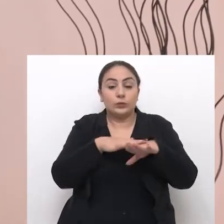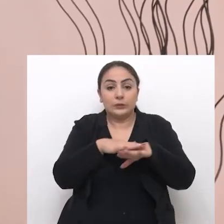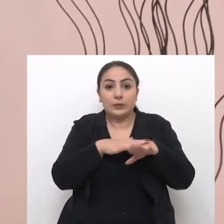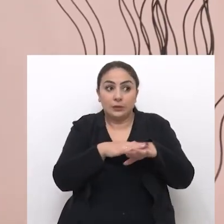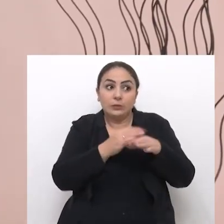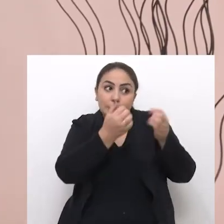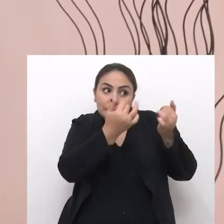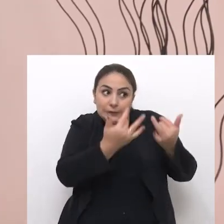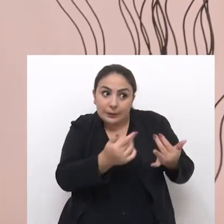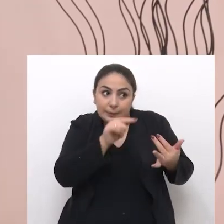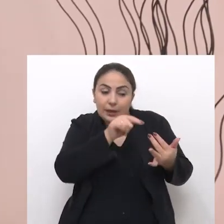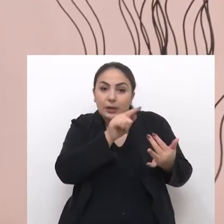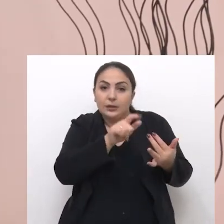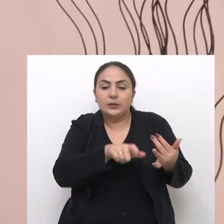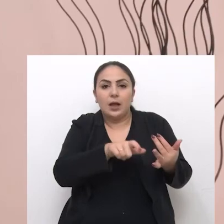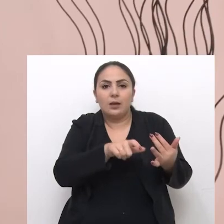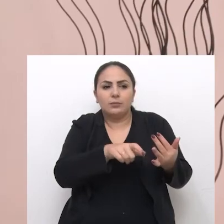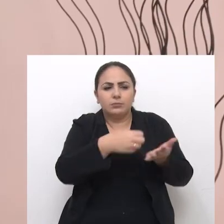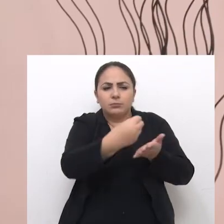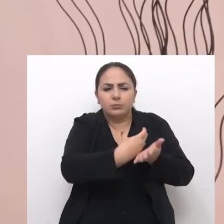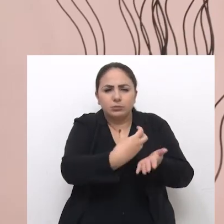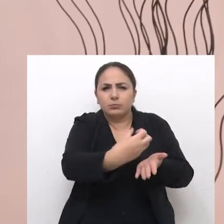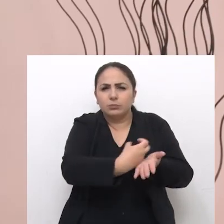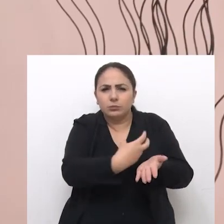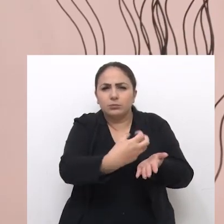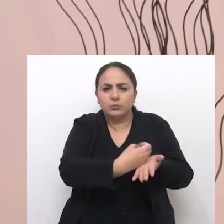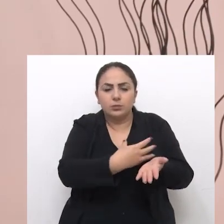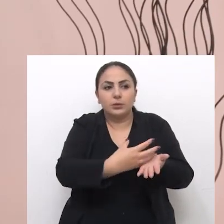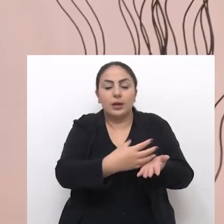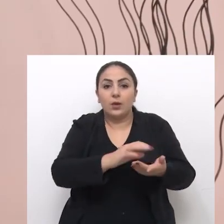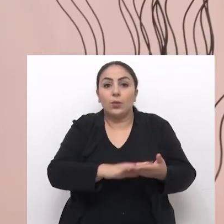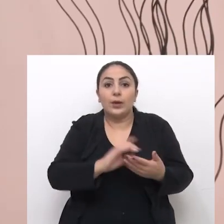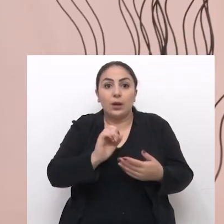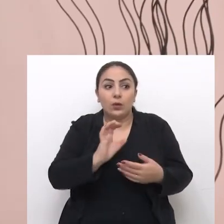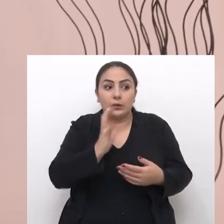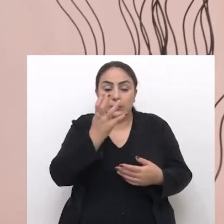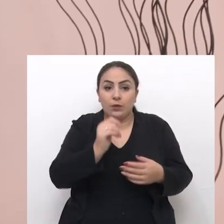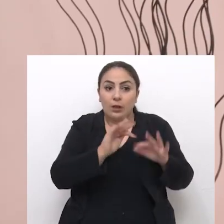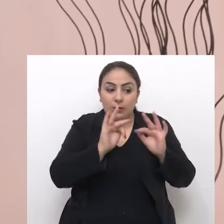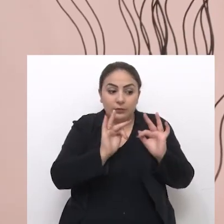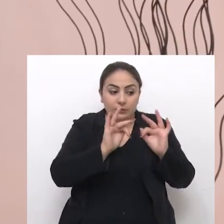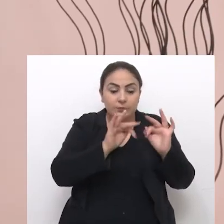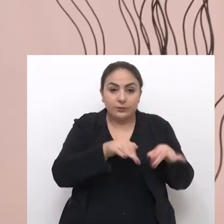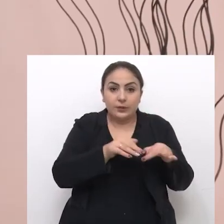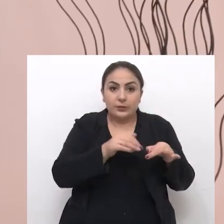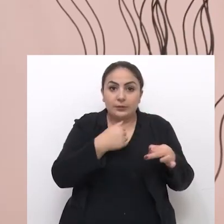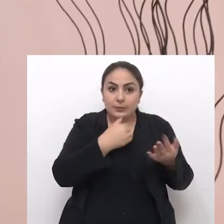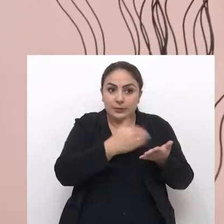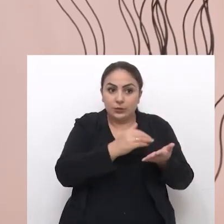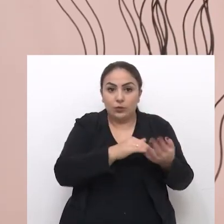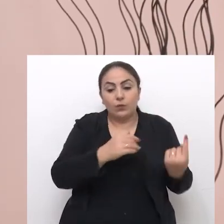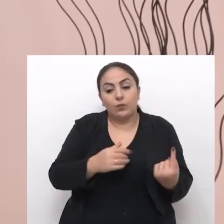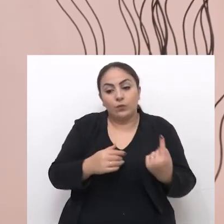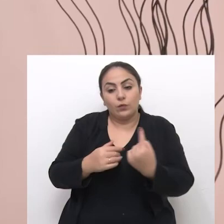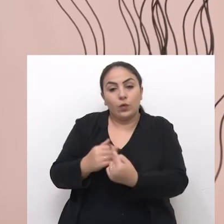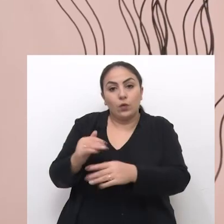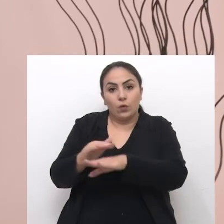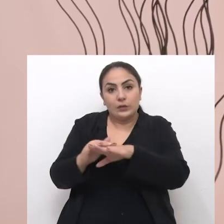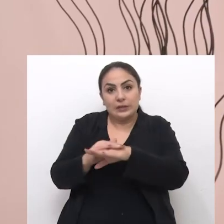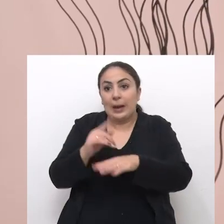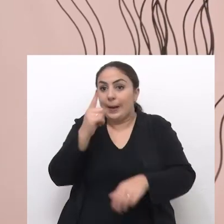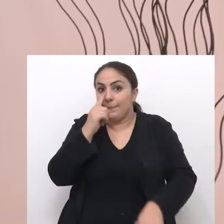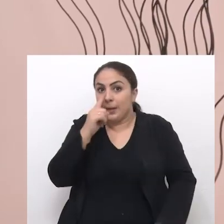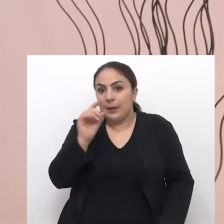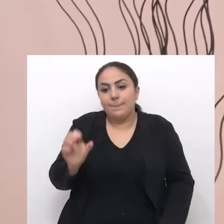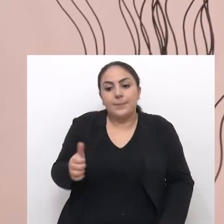com ela. E nesse dia ela me mandou várias mensagens. Ela havia saído do meu escritório e ido conversar